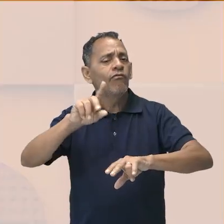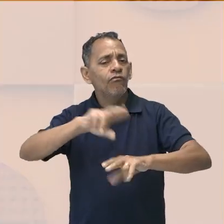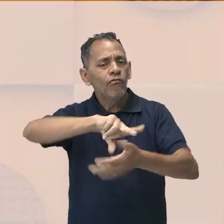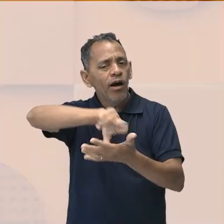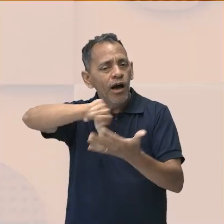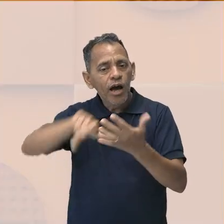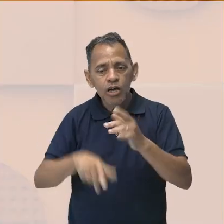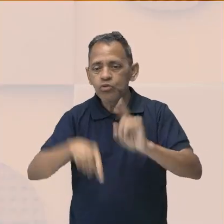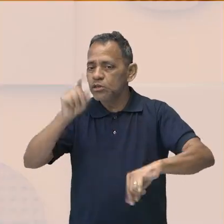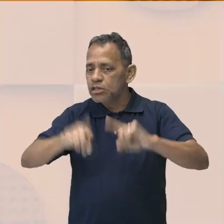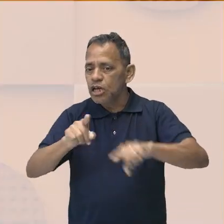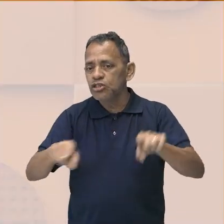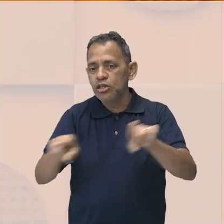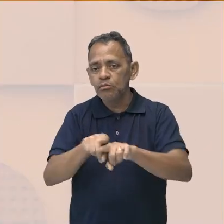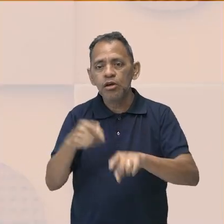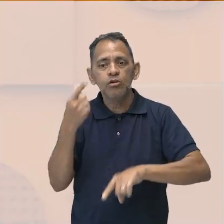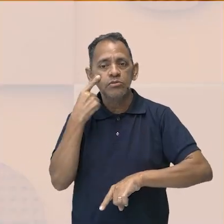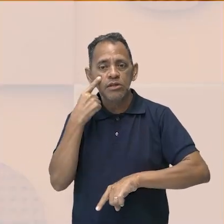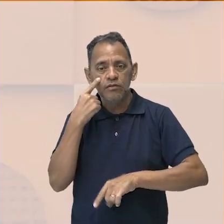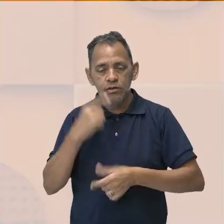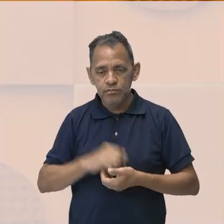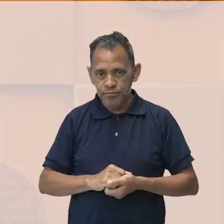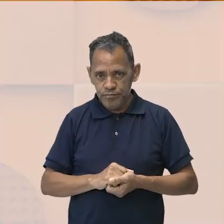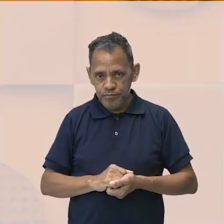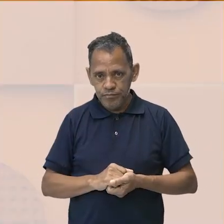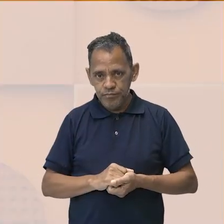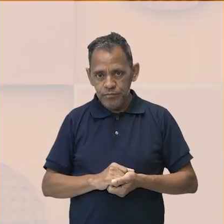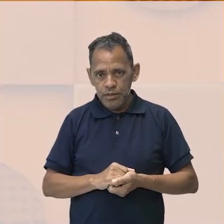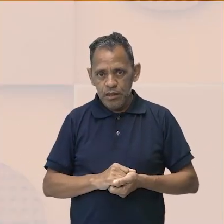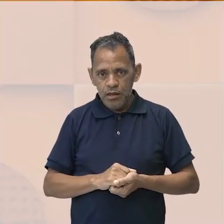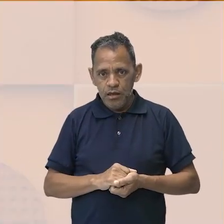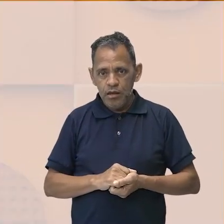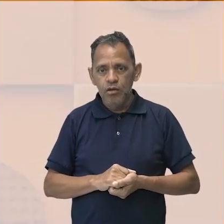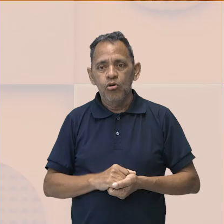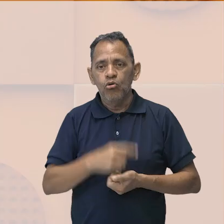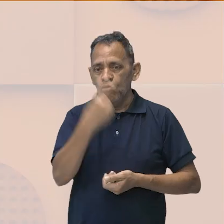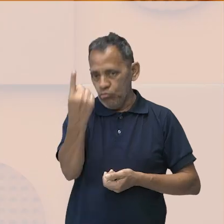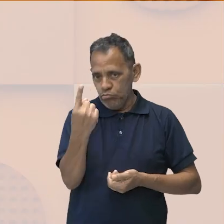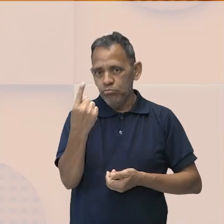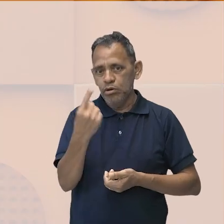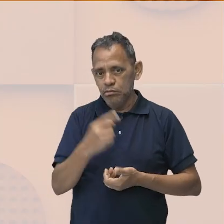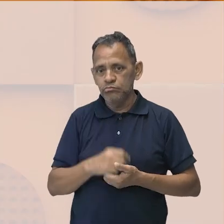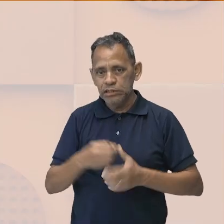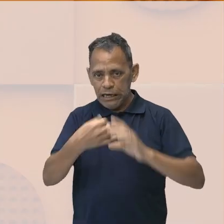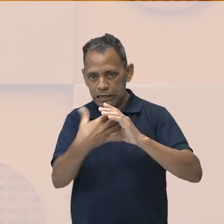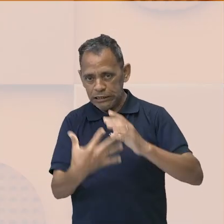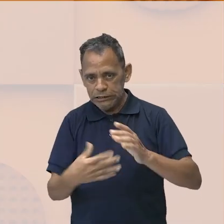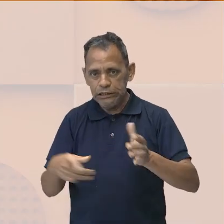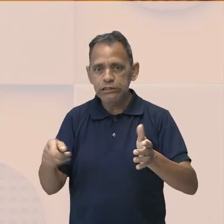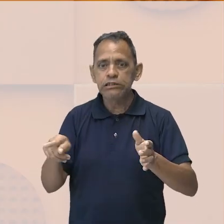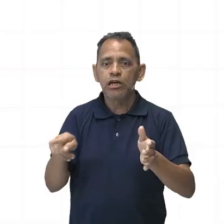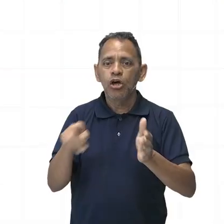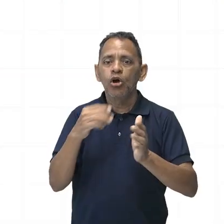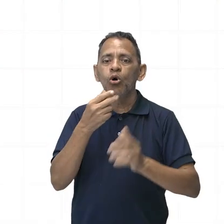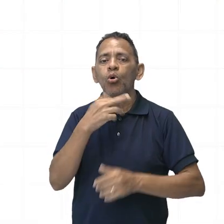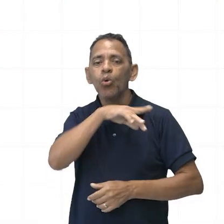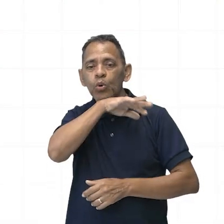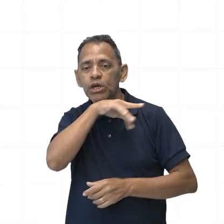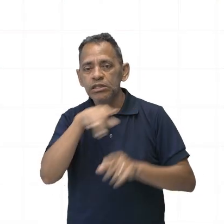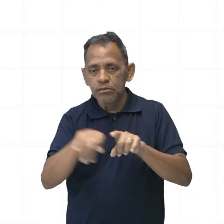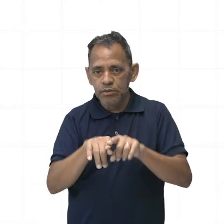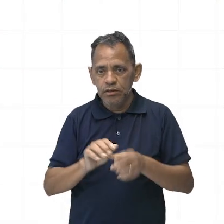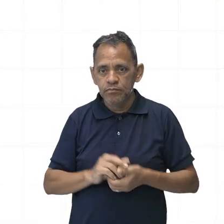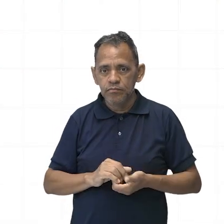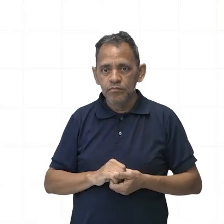observa que isso também vai ser uma das desvantagens do sistema capitalista. Outra desvantagem é o quê?